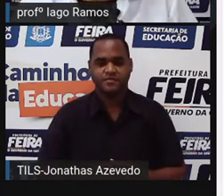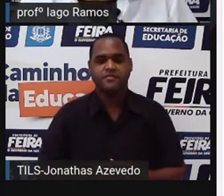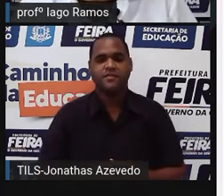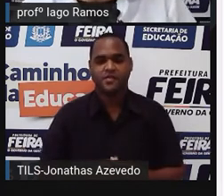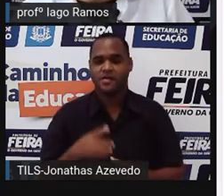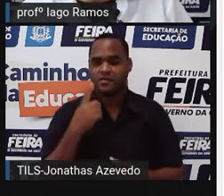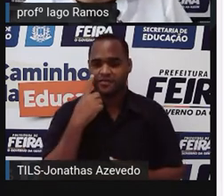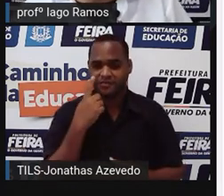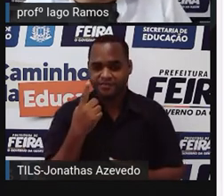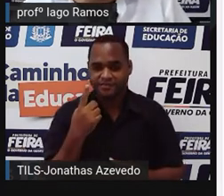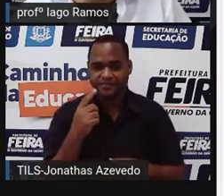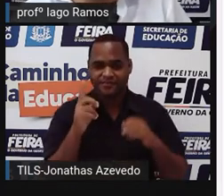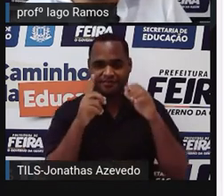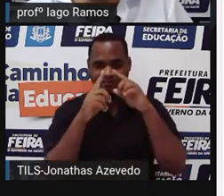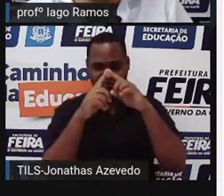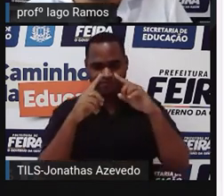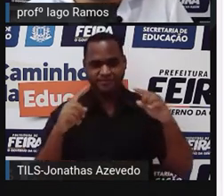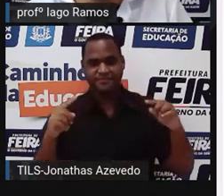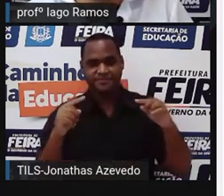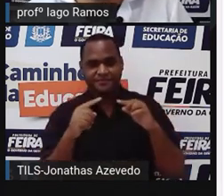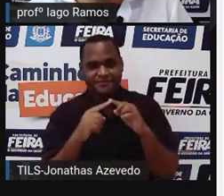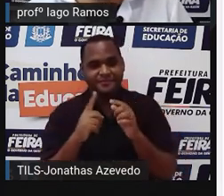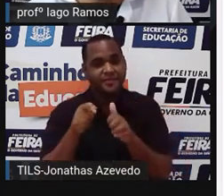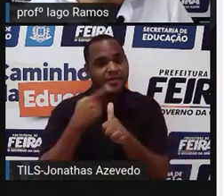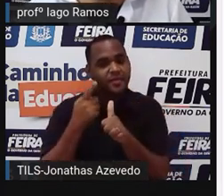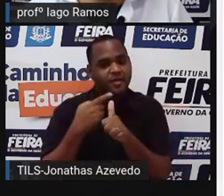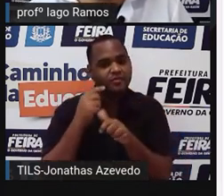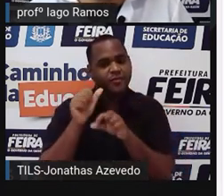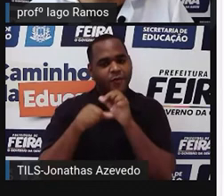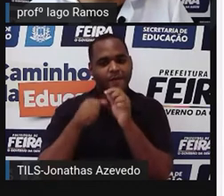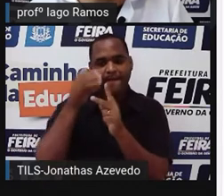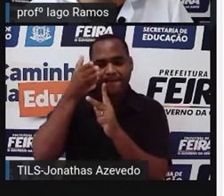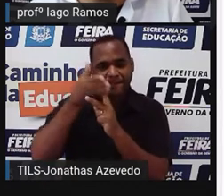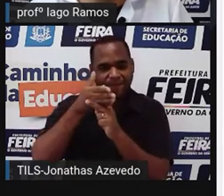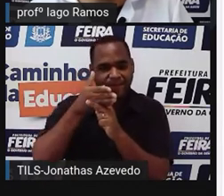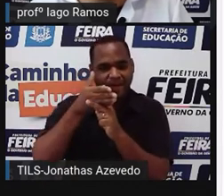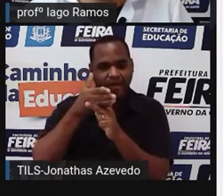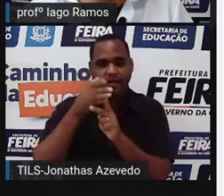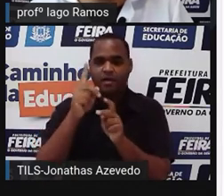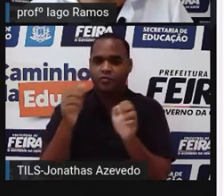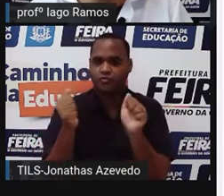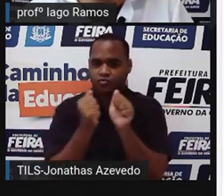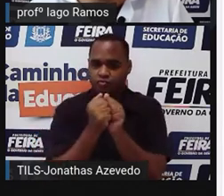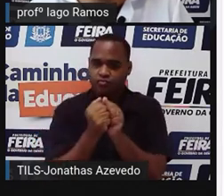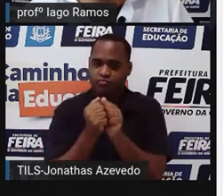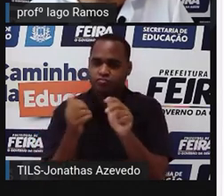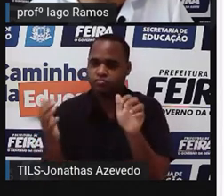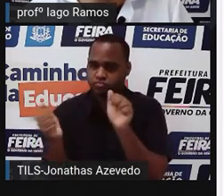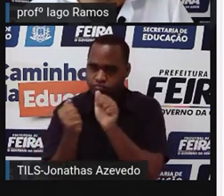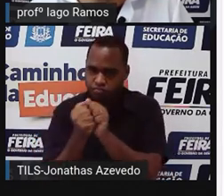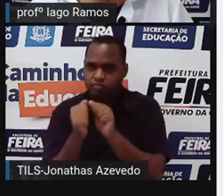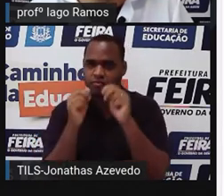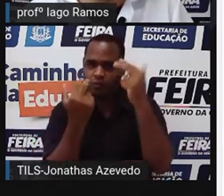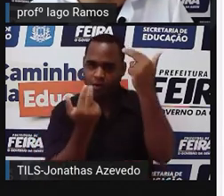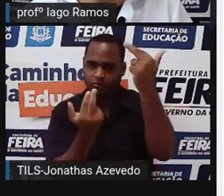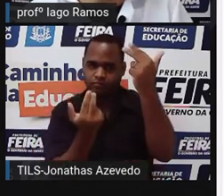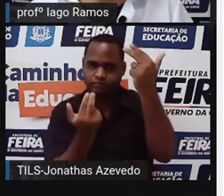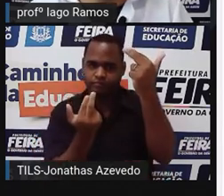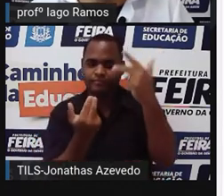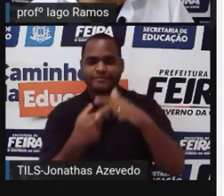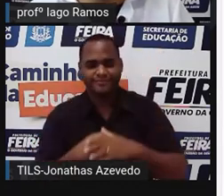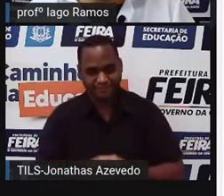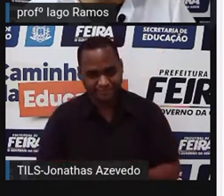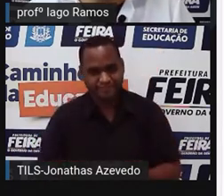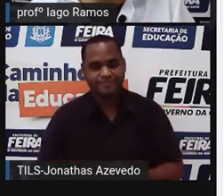Peguei esse triângulo de cima e dividi nesses dois de baixo aqui, ó. Se eu junto esse daqui com esse, volta a ser esse grandão aqui em